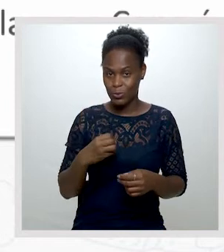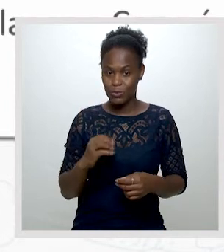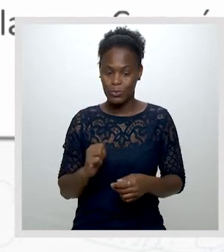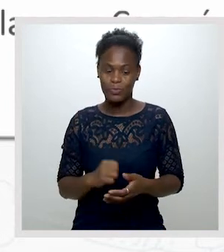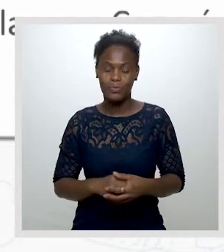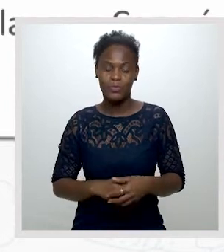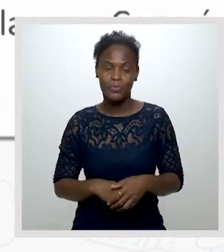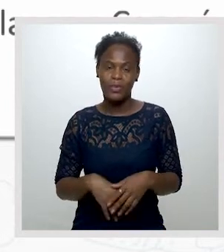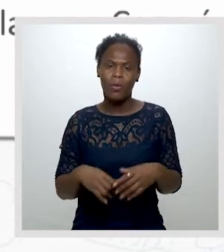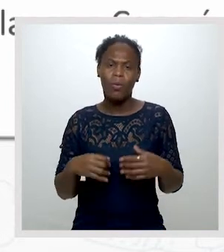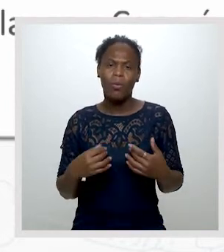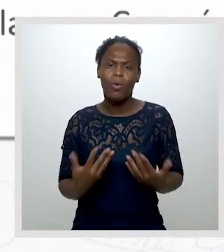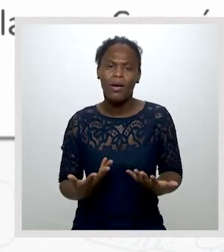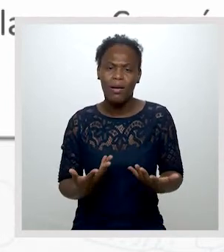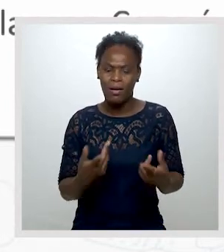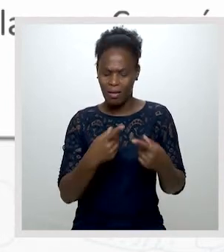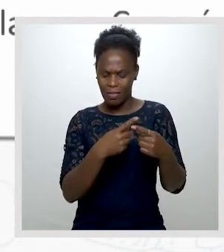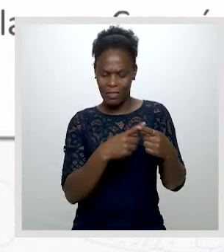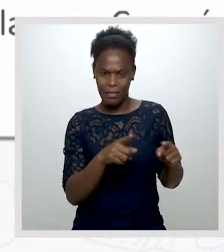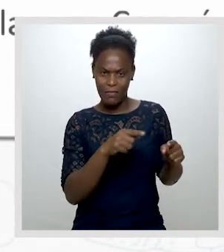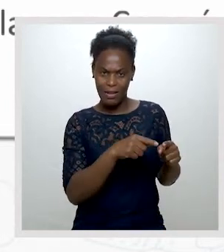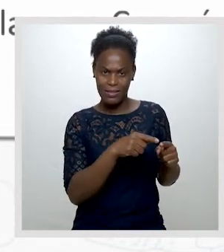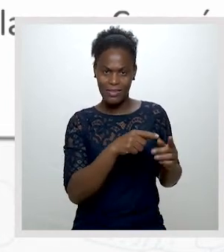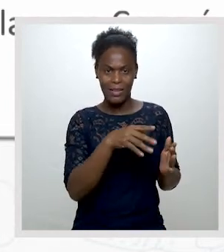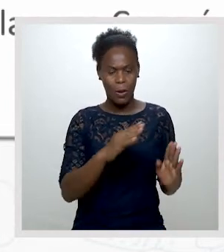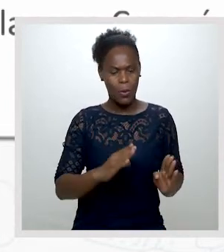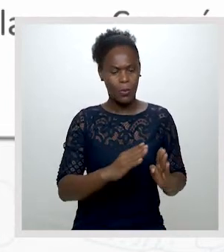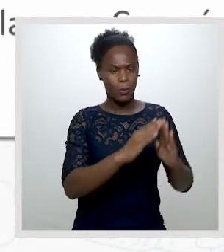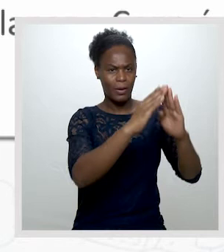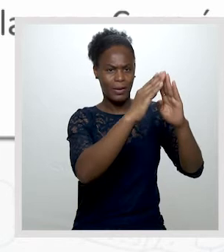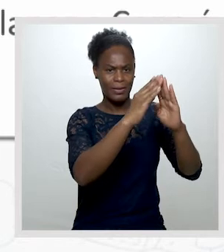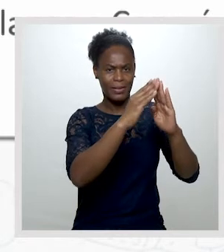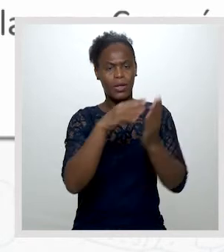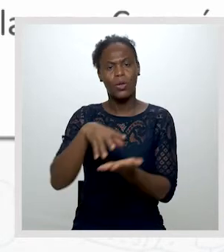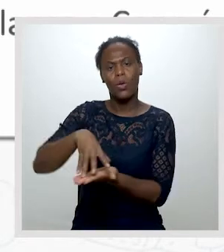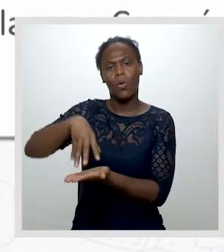Então, qual é a diferença entre a pirâmide e o cone?